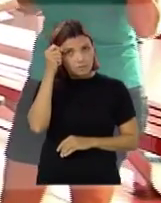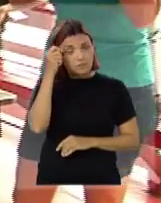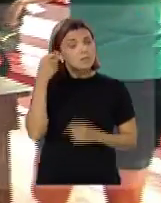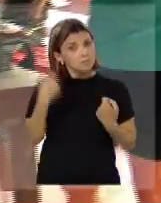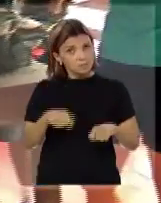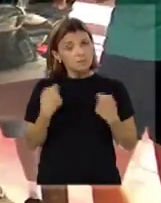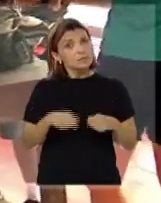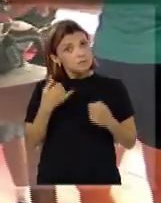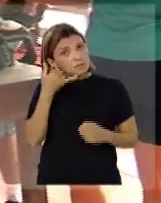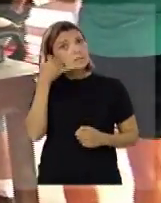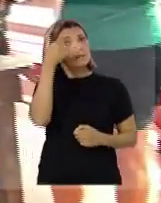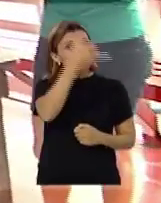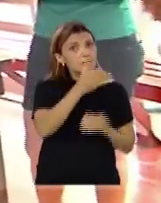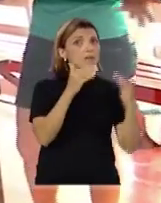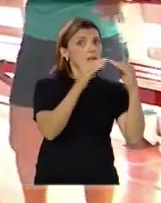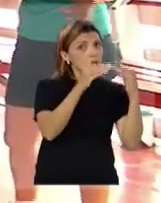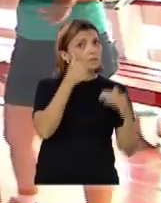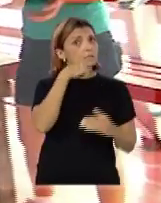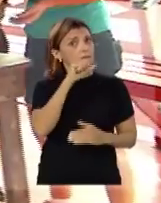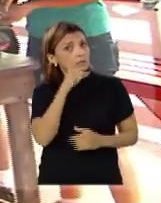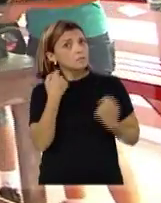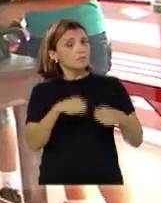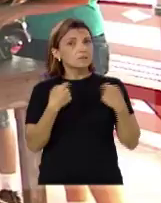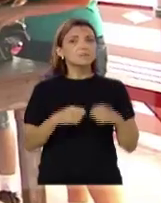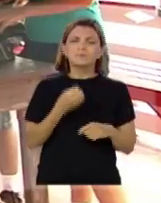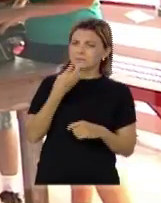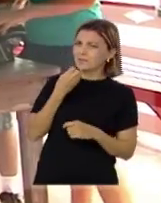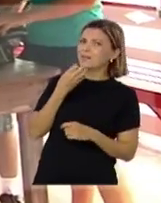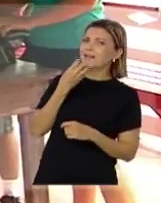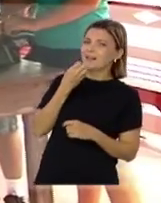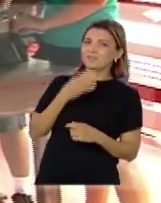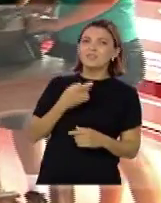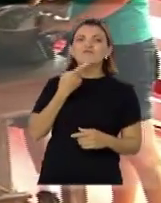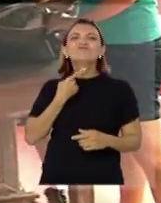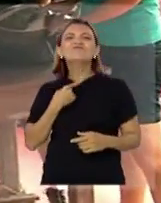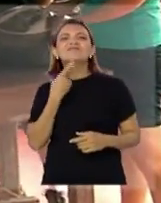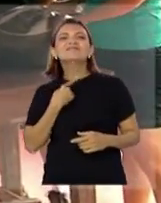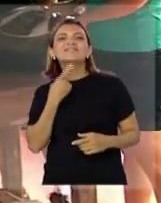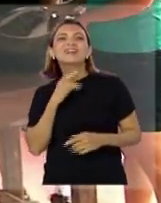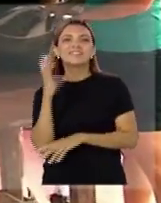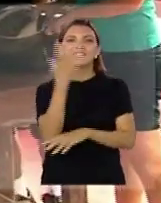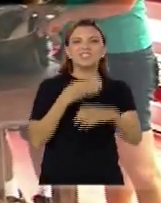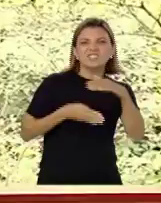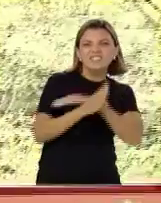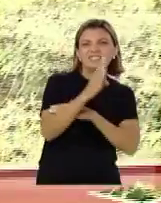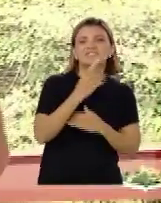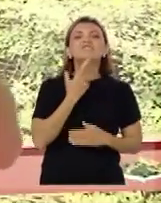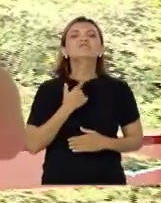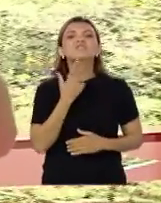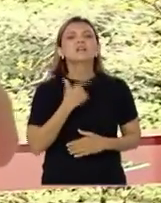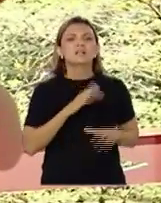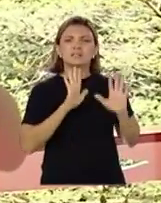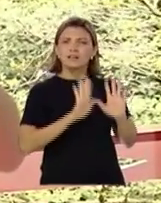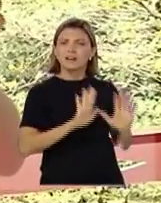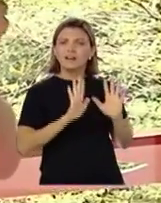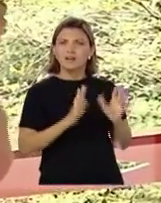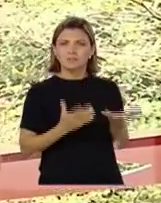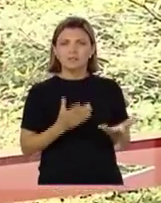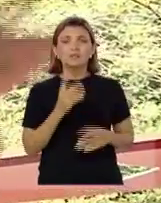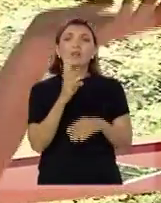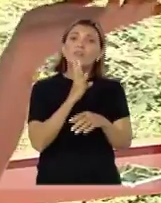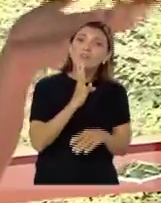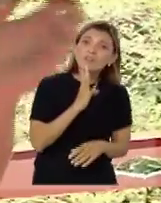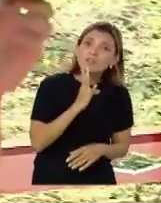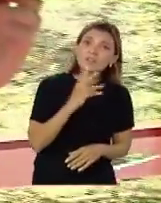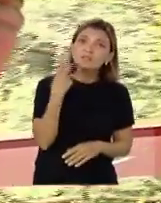precisa, sei lá, dar um toque em casa, né? É, tá certo. Eu não vejo a hora de desbravar a floresta, vai ser muito legal. Ai, menos, Thiago, desbravar. A